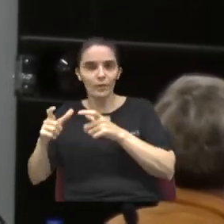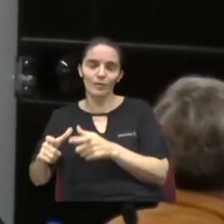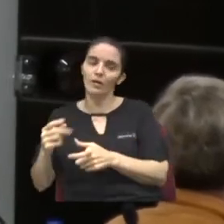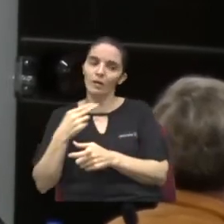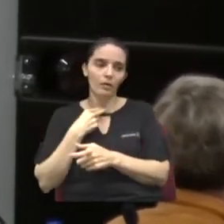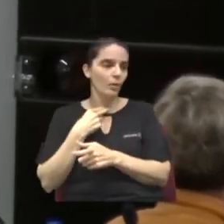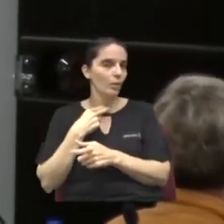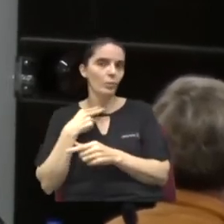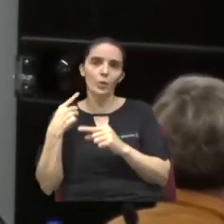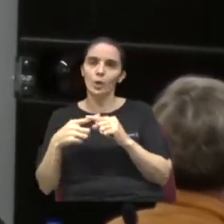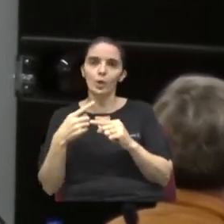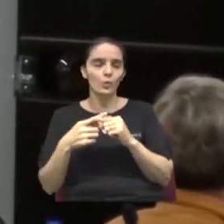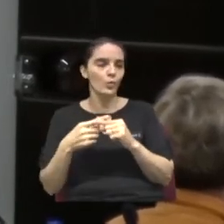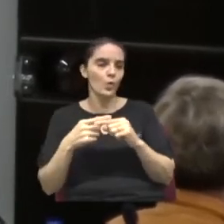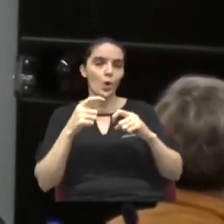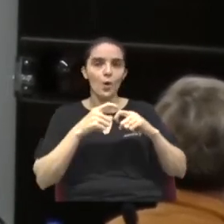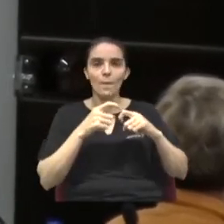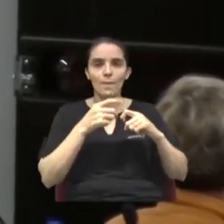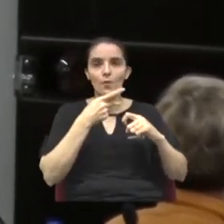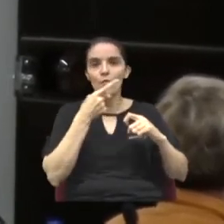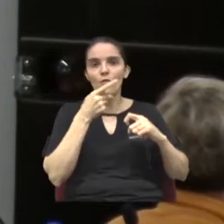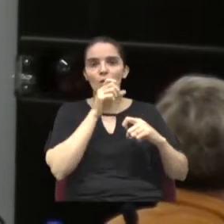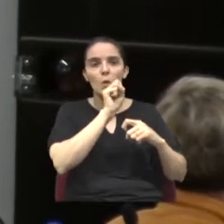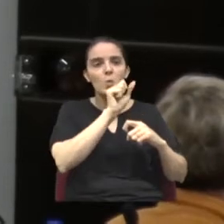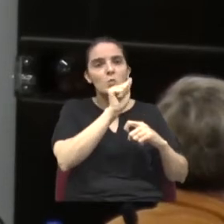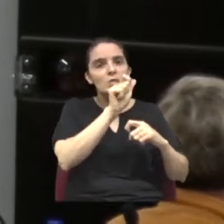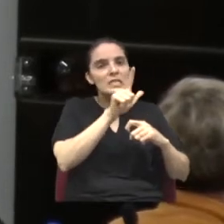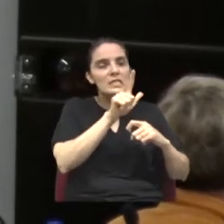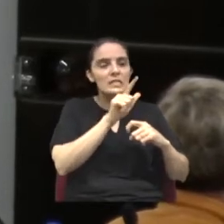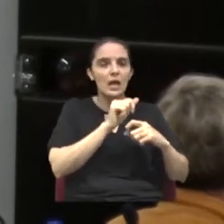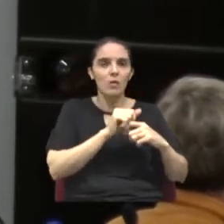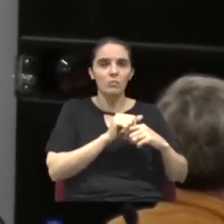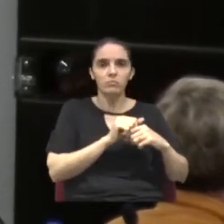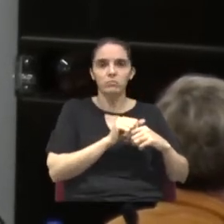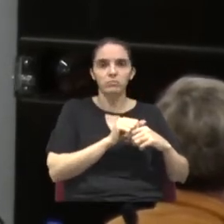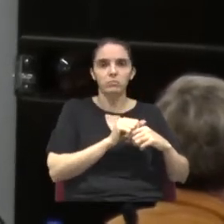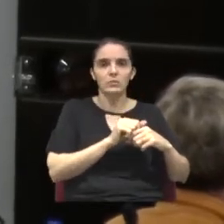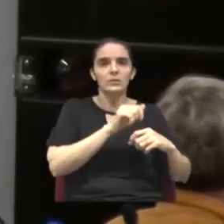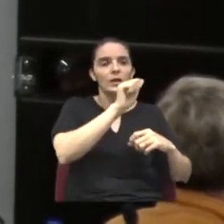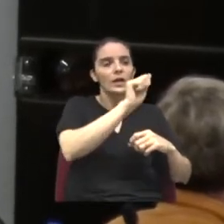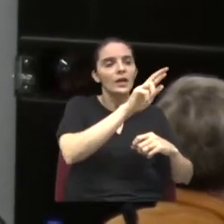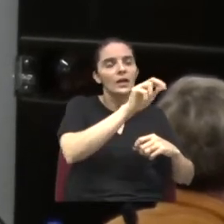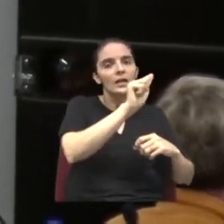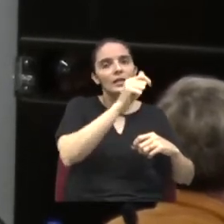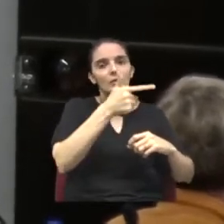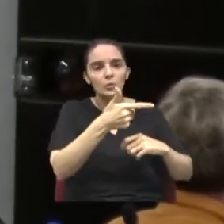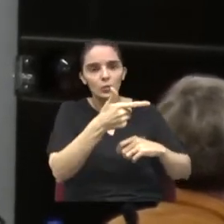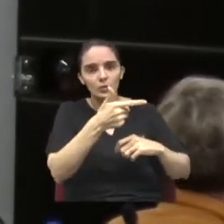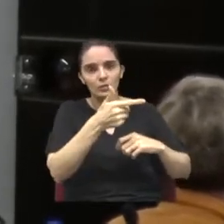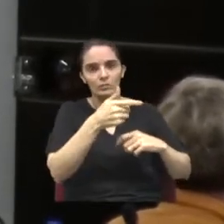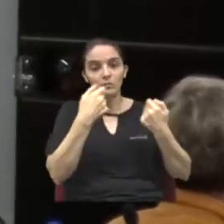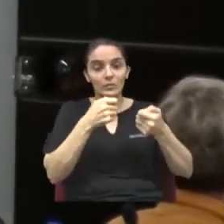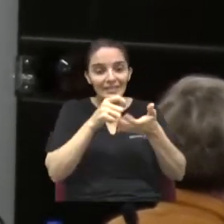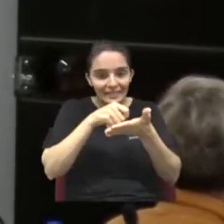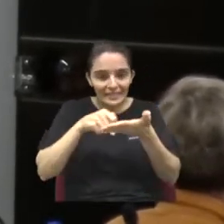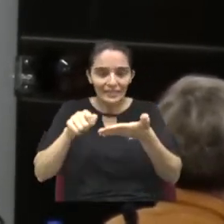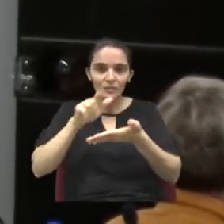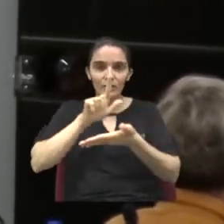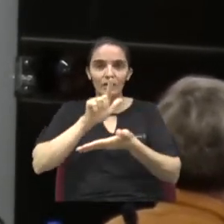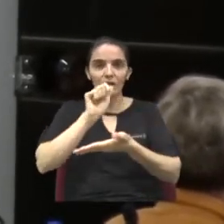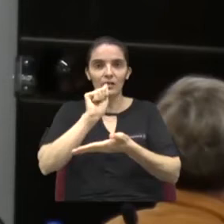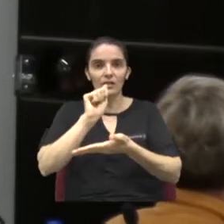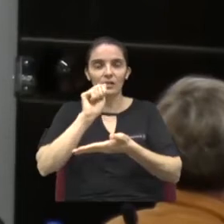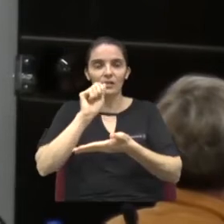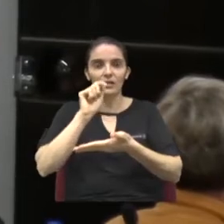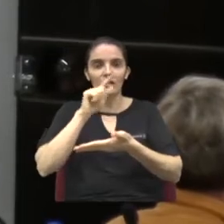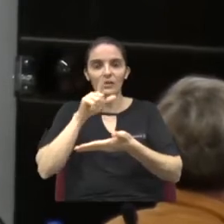pode dar, porque o médico não prescreveu o sal. Ele não pôs losartana, ele escreveu ARA2. E aí o paciente